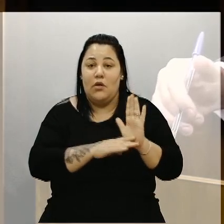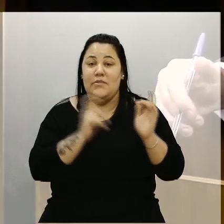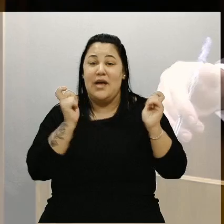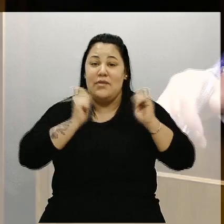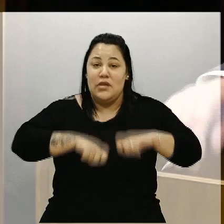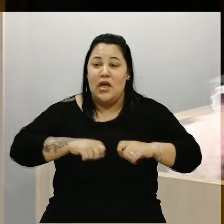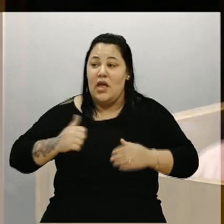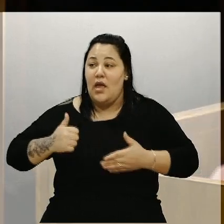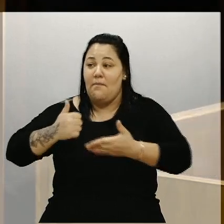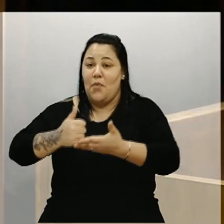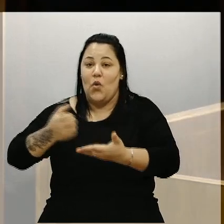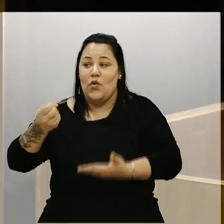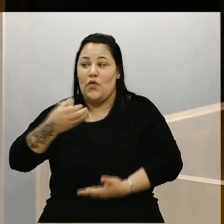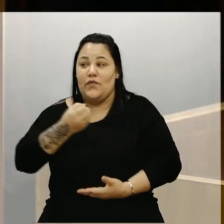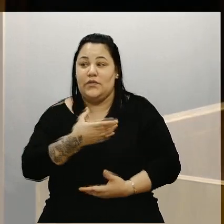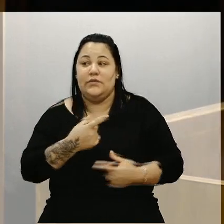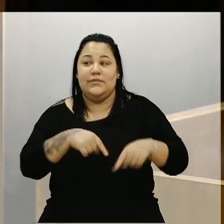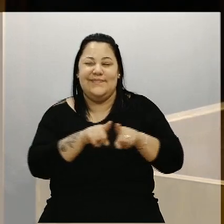à inovação.